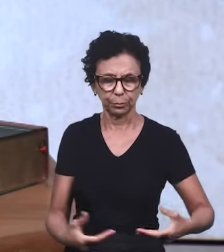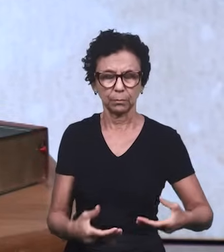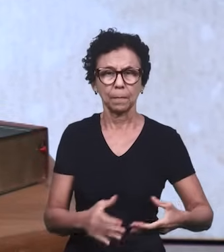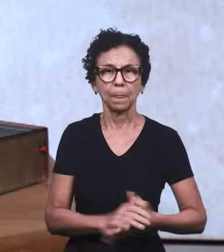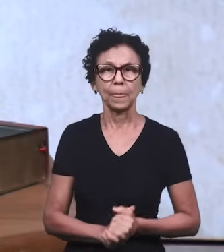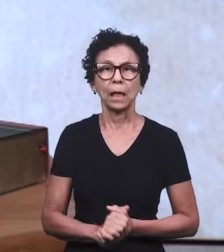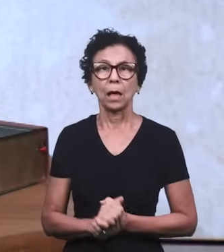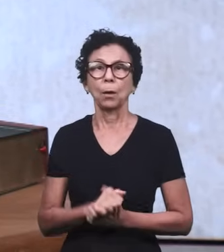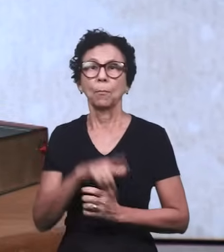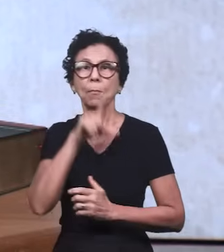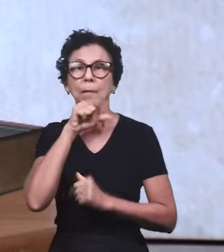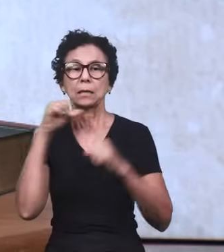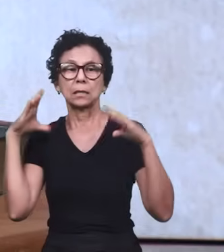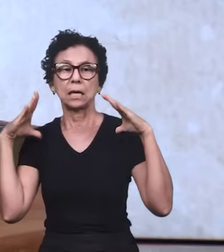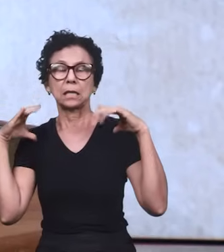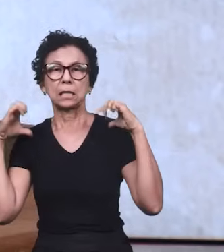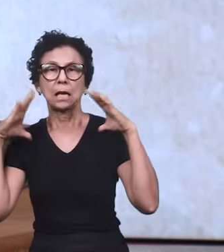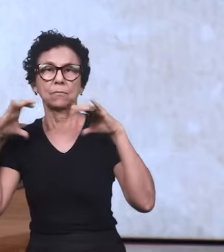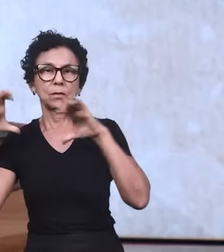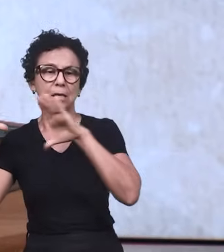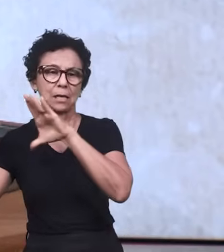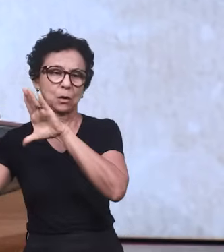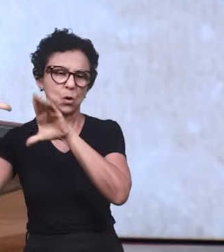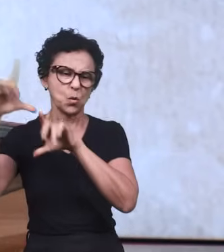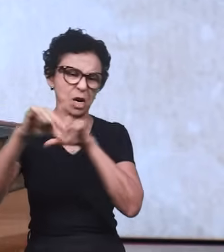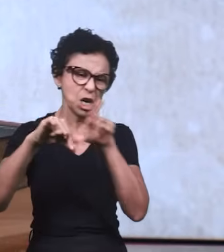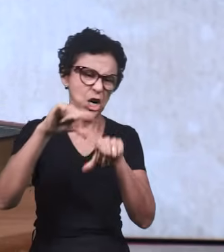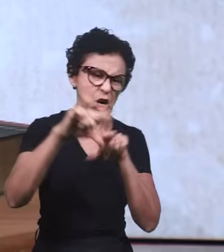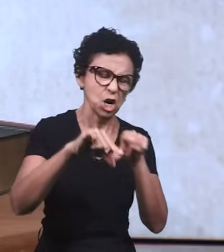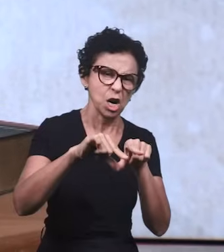Abrão porém os enxotava e